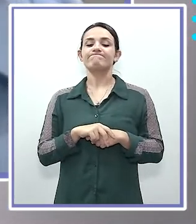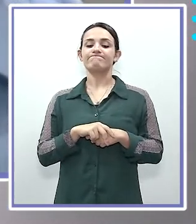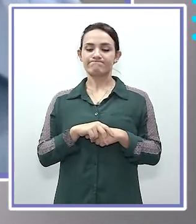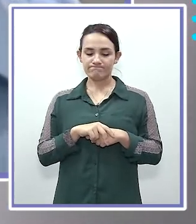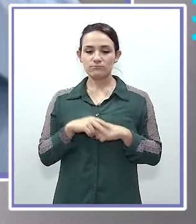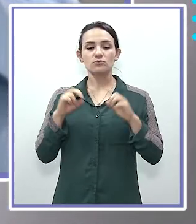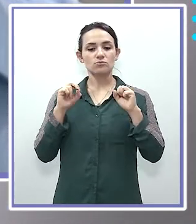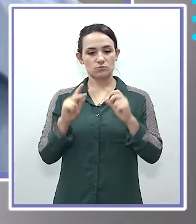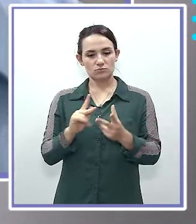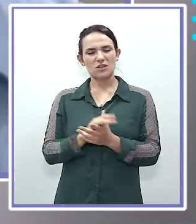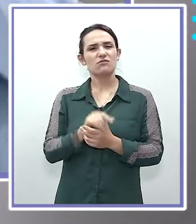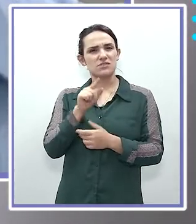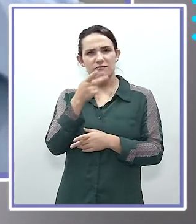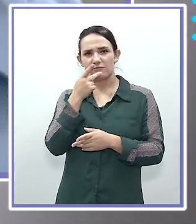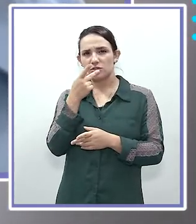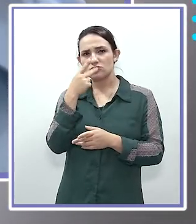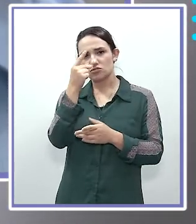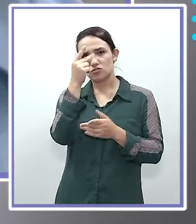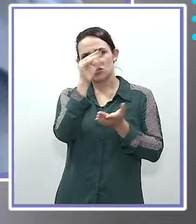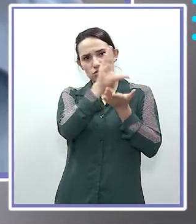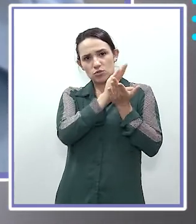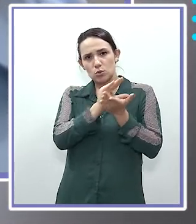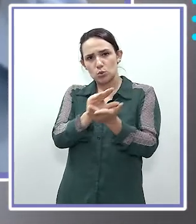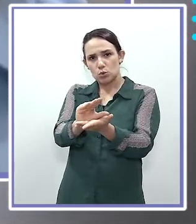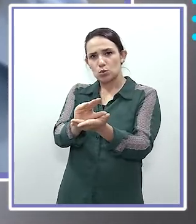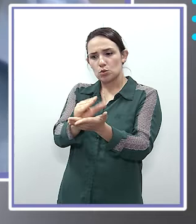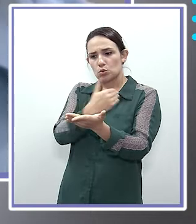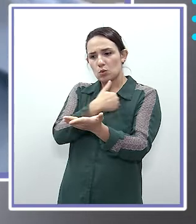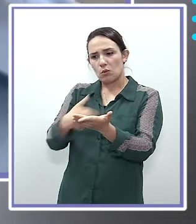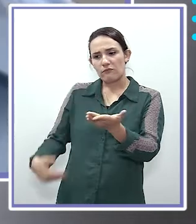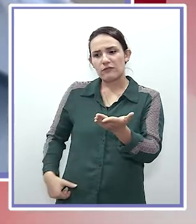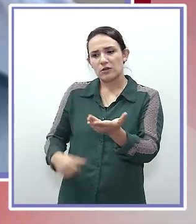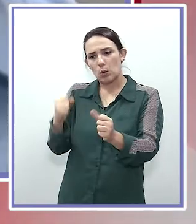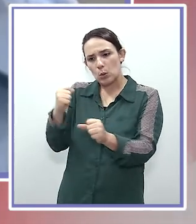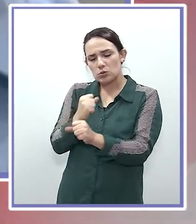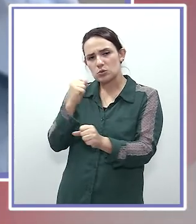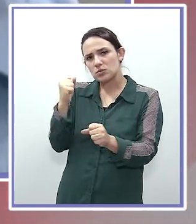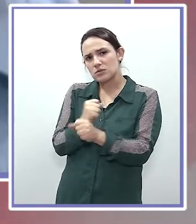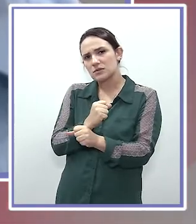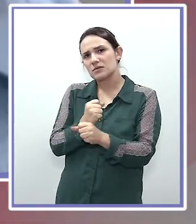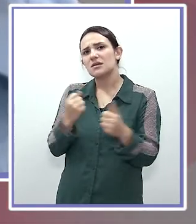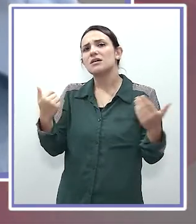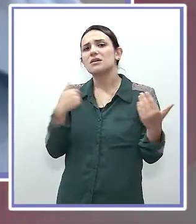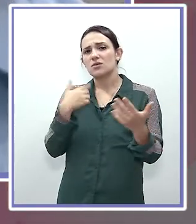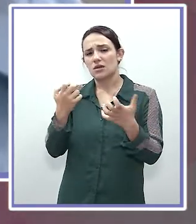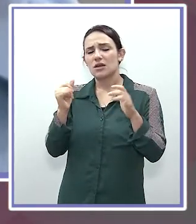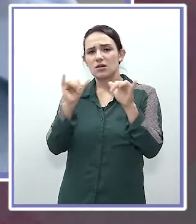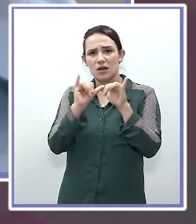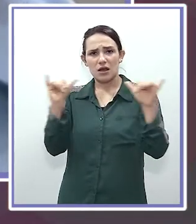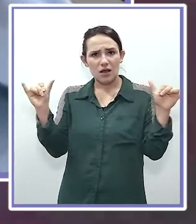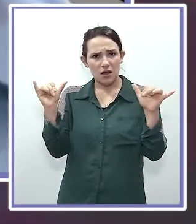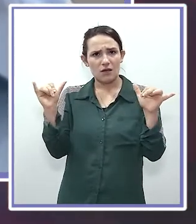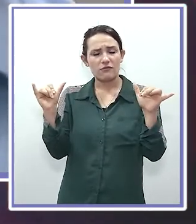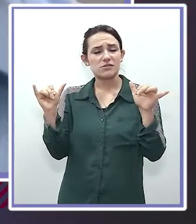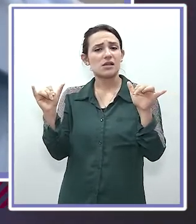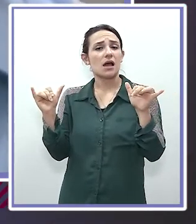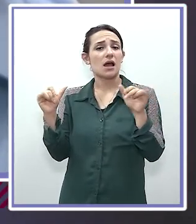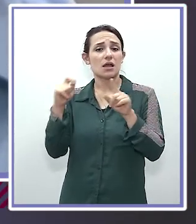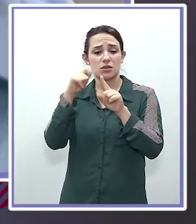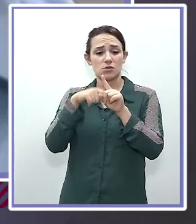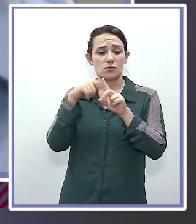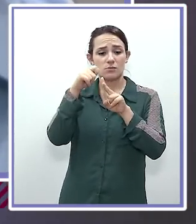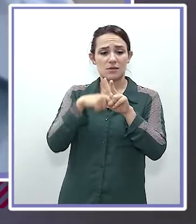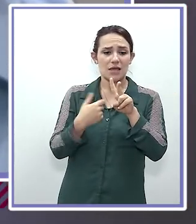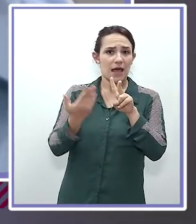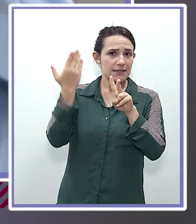Justamente sobre esses investimentos, principalmente os públicos, eu queria até uma notícia recente, até uns 2 meses,